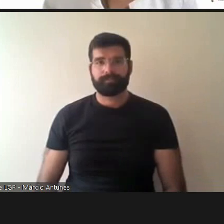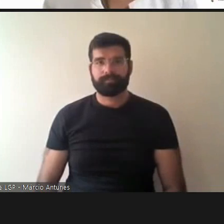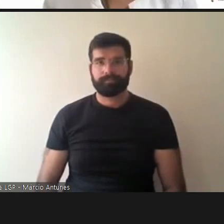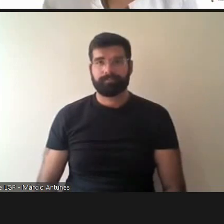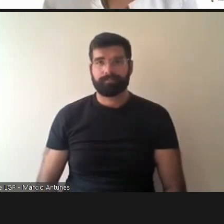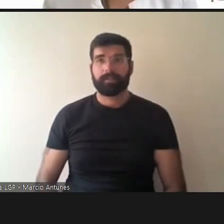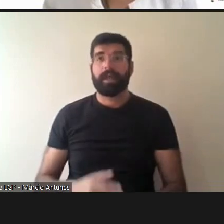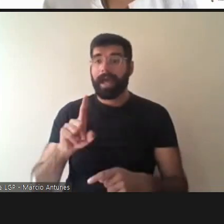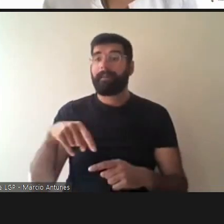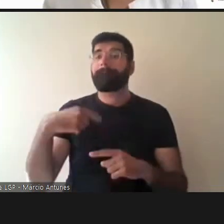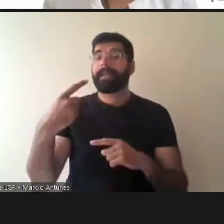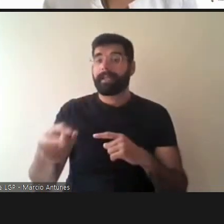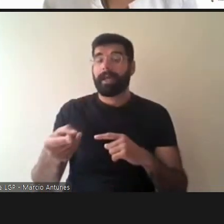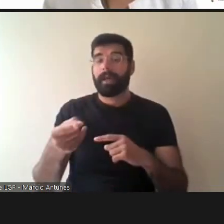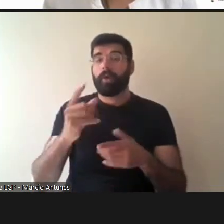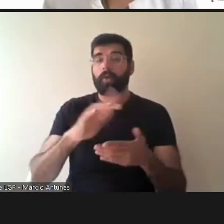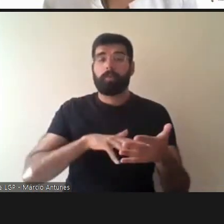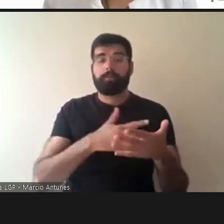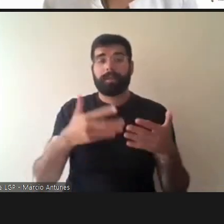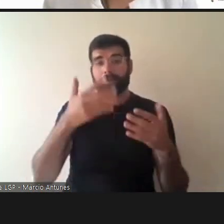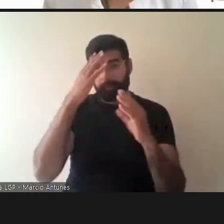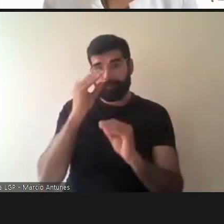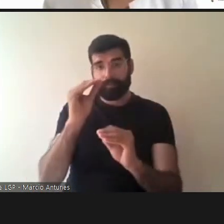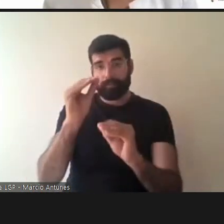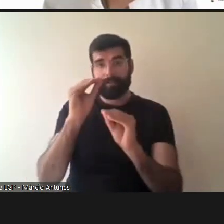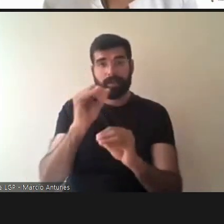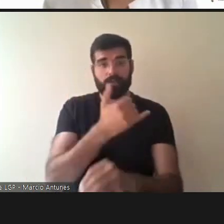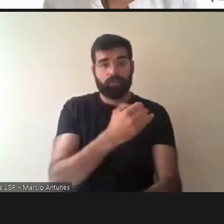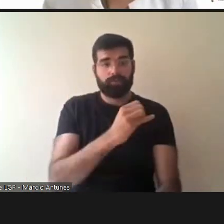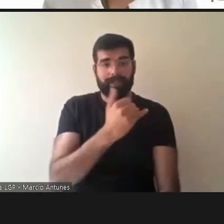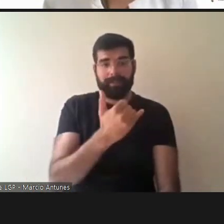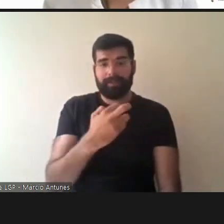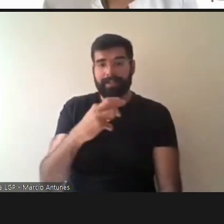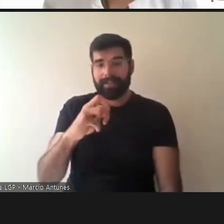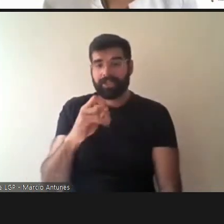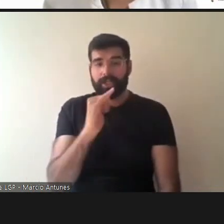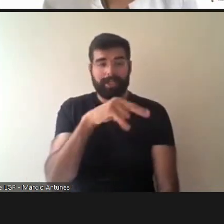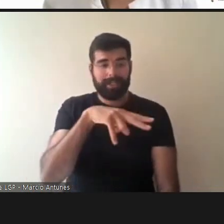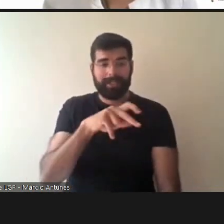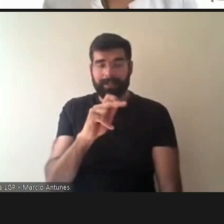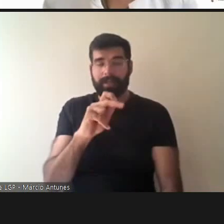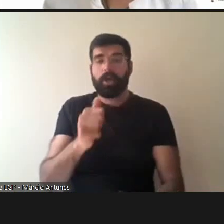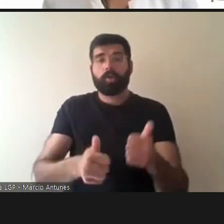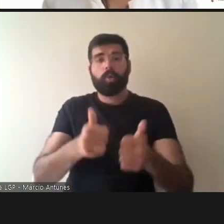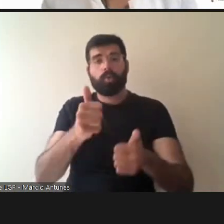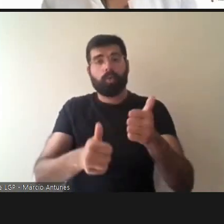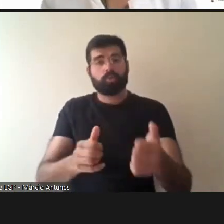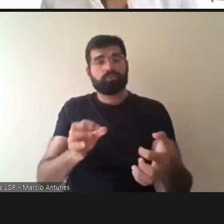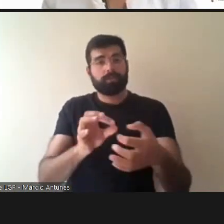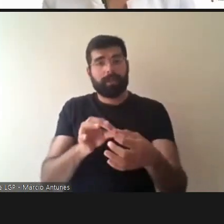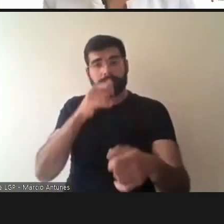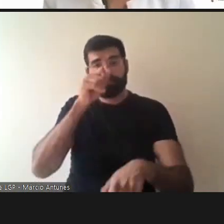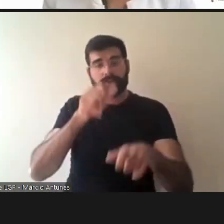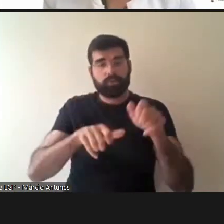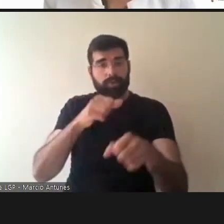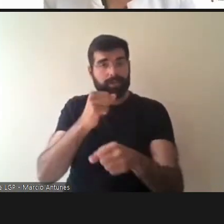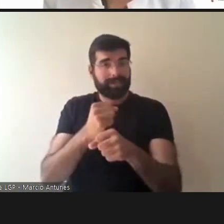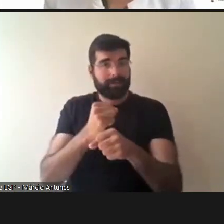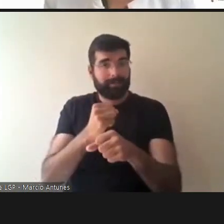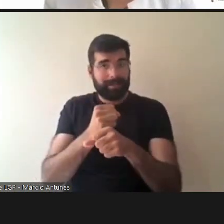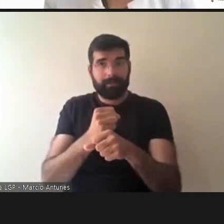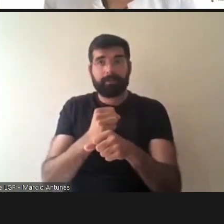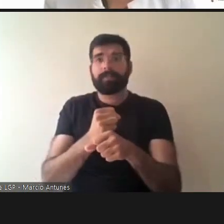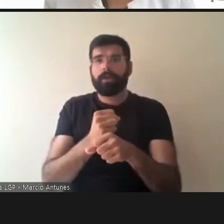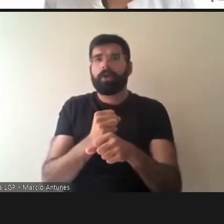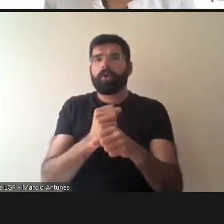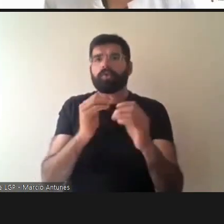lançado amanhã o Plano de Formação 2023 do INA, com cursos direcionados para trabalhadores com os mais variados